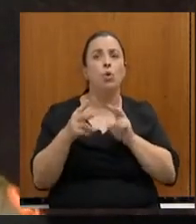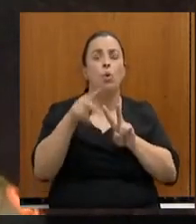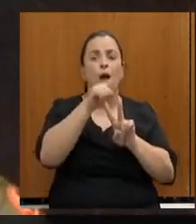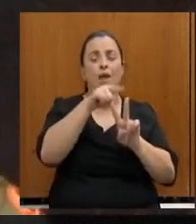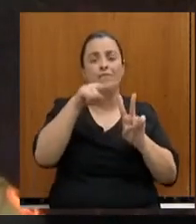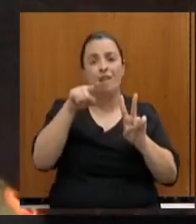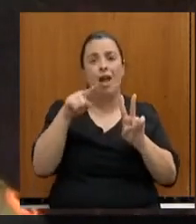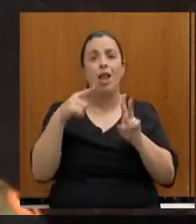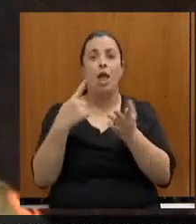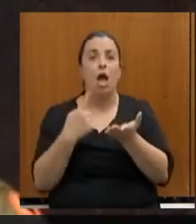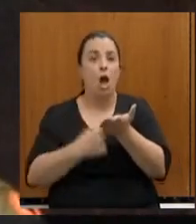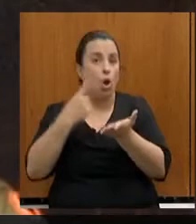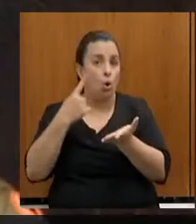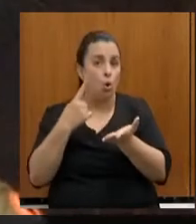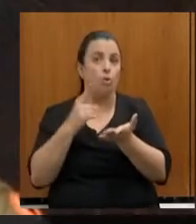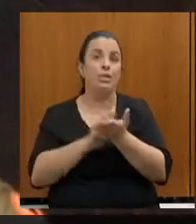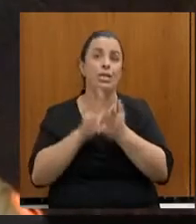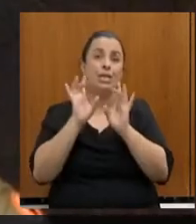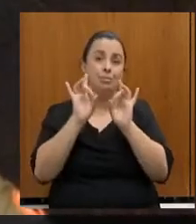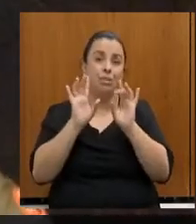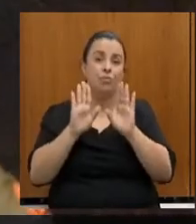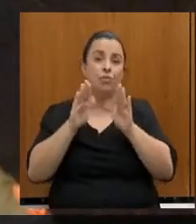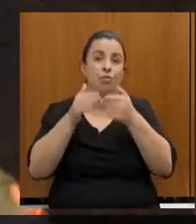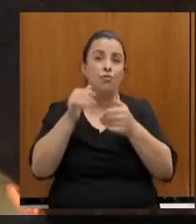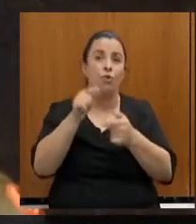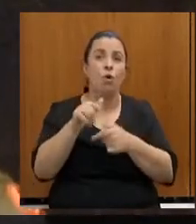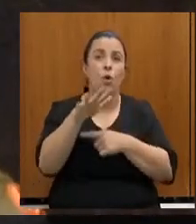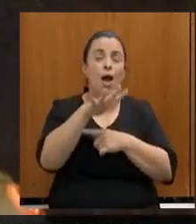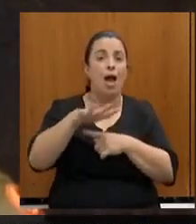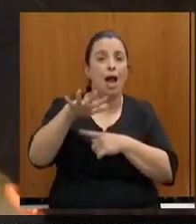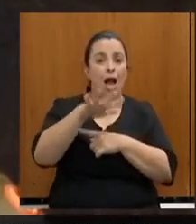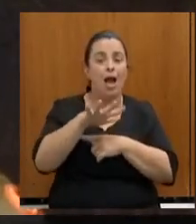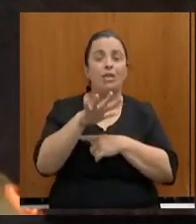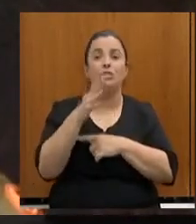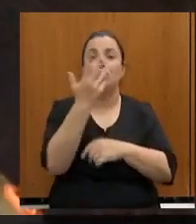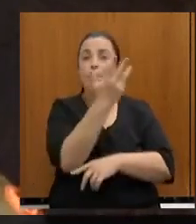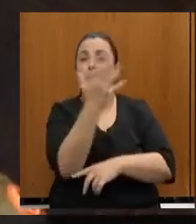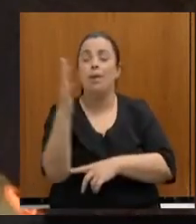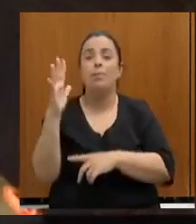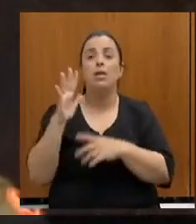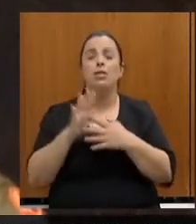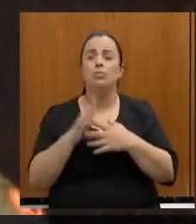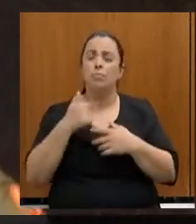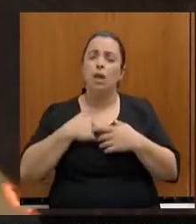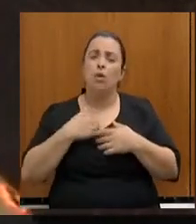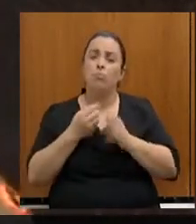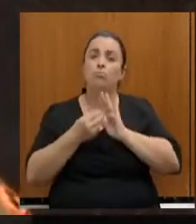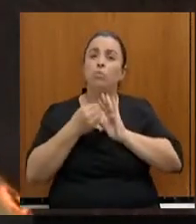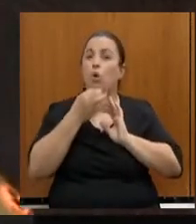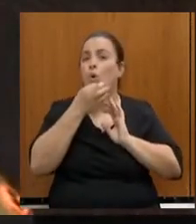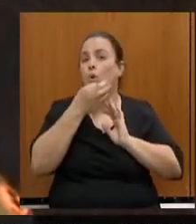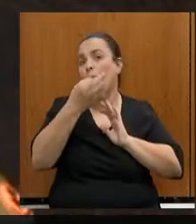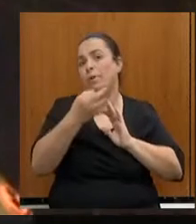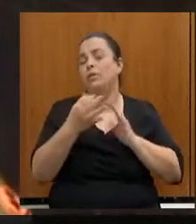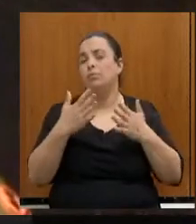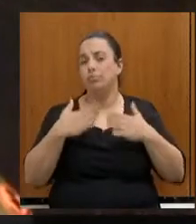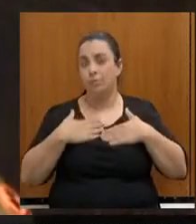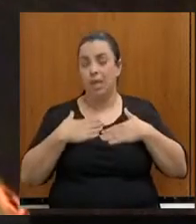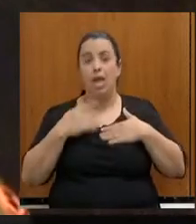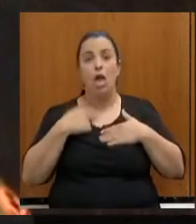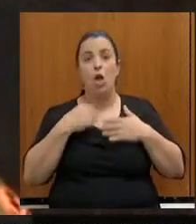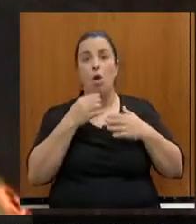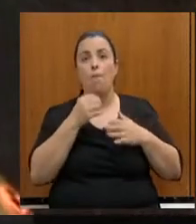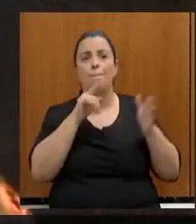especialmente a área de meio ambiente ele resolvi me inscrever para me manifestar então eu não teria perguntas a